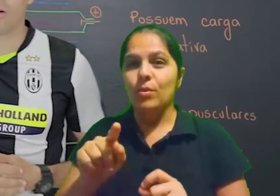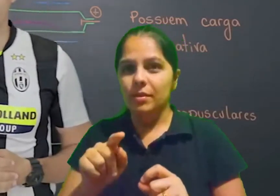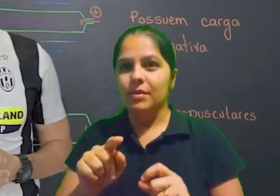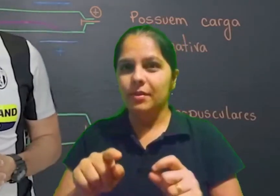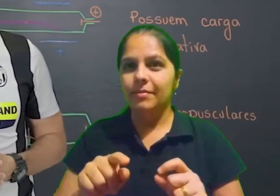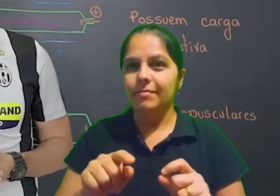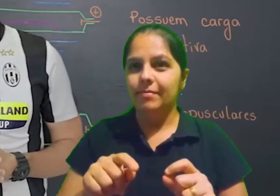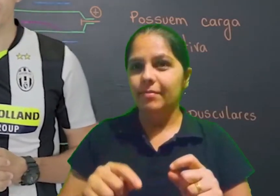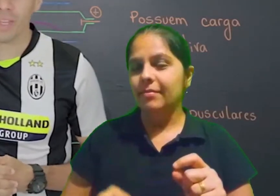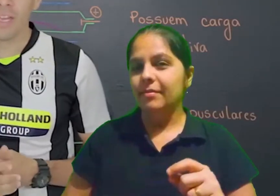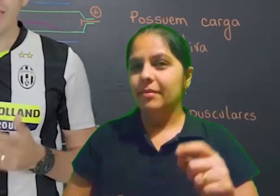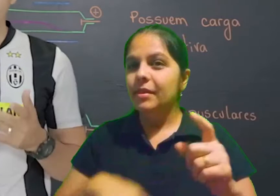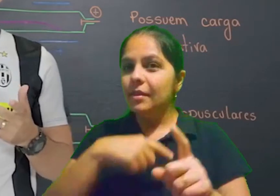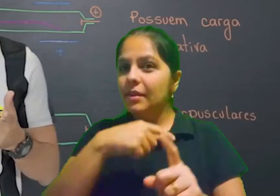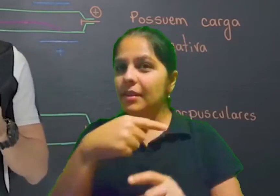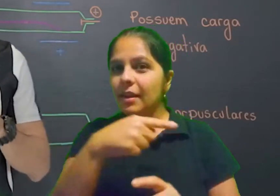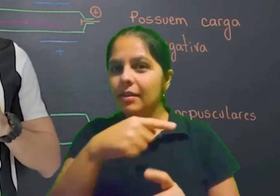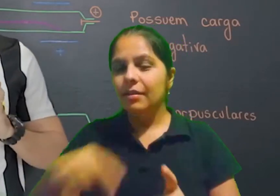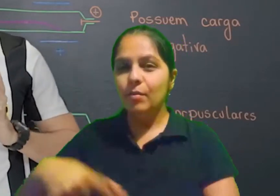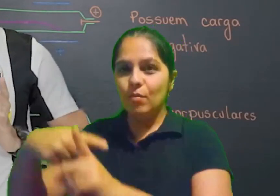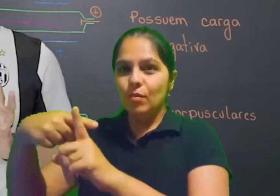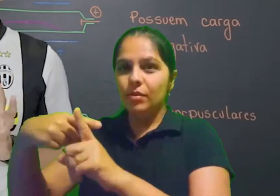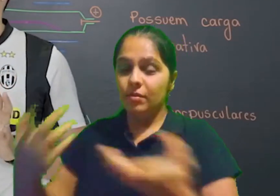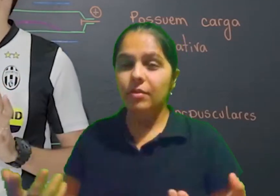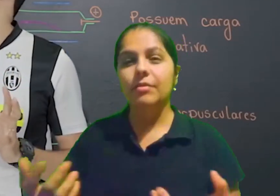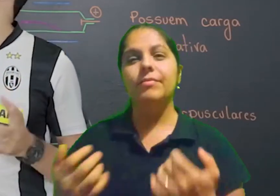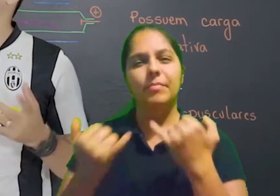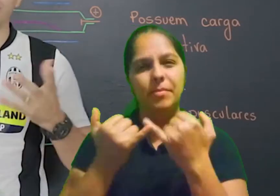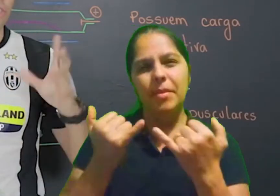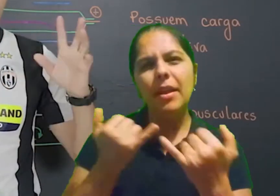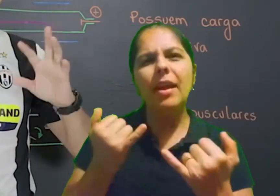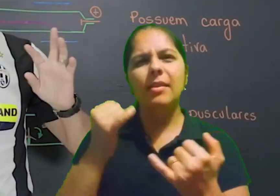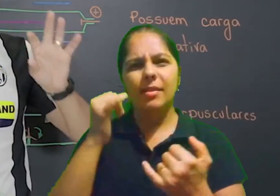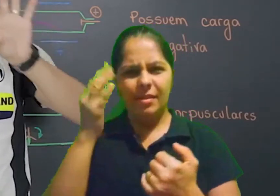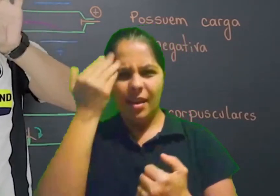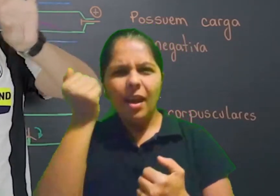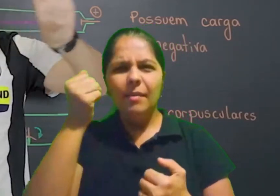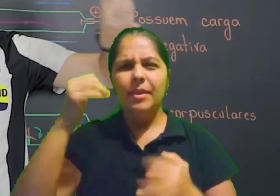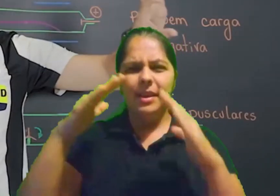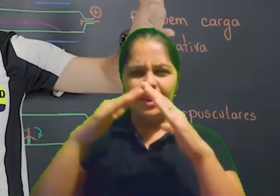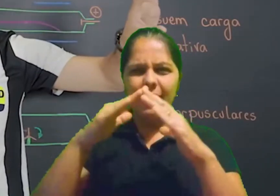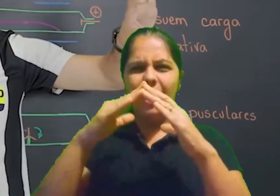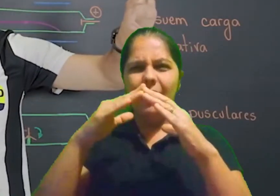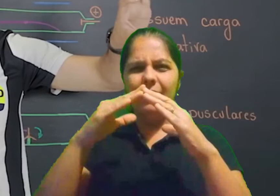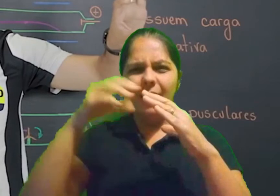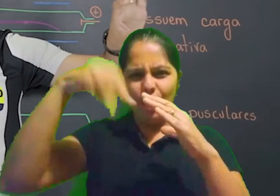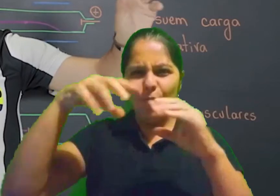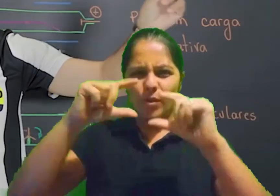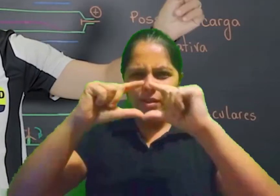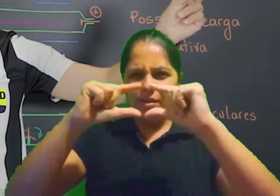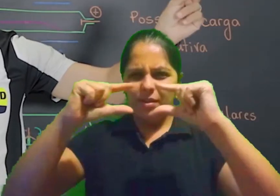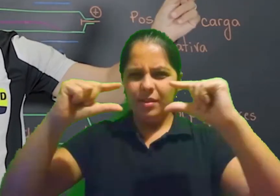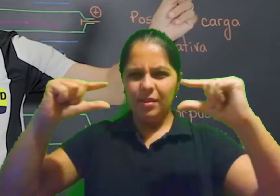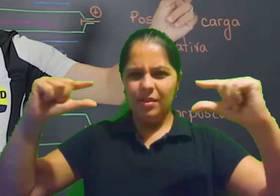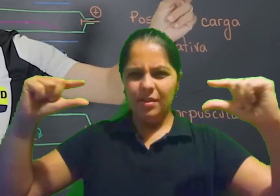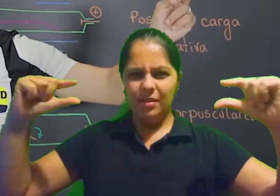direção ao polo negativo. É bem semelhante a essas lâmpadas que a gente tem hoje em dia, compridas, com um polozinho de